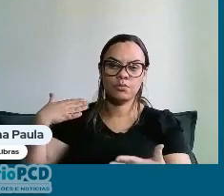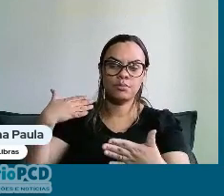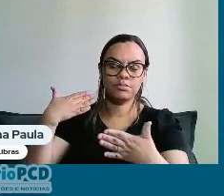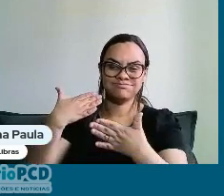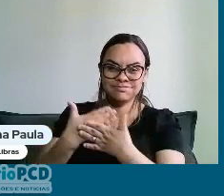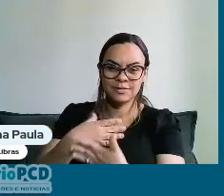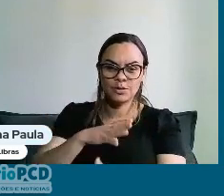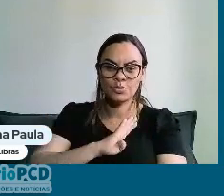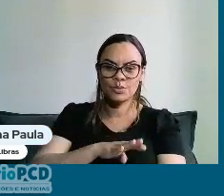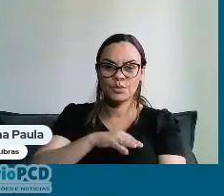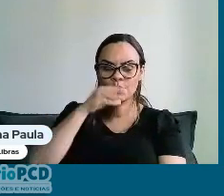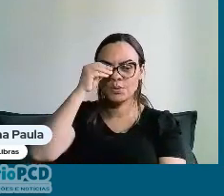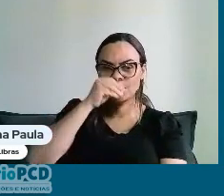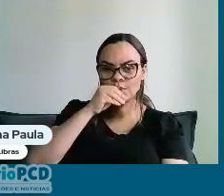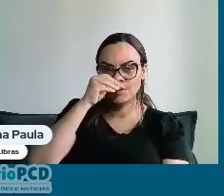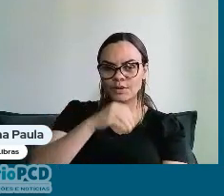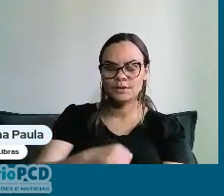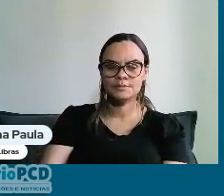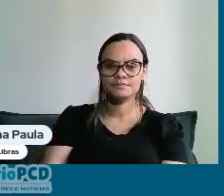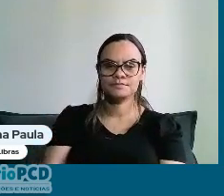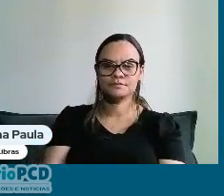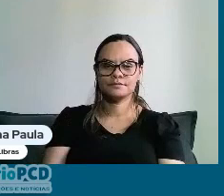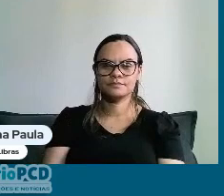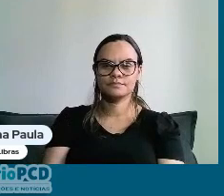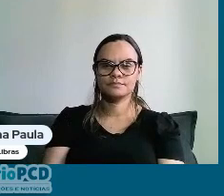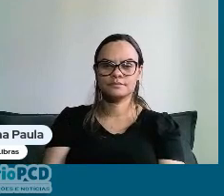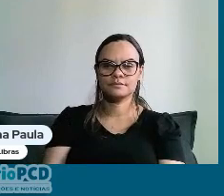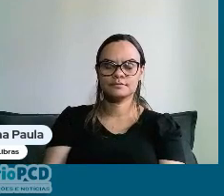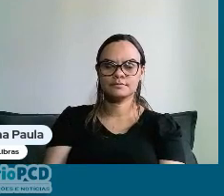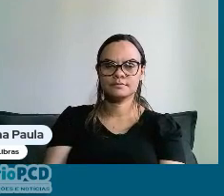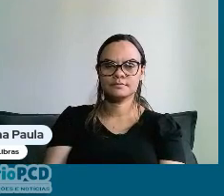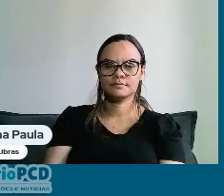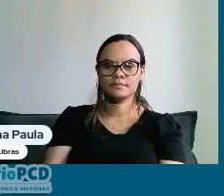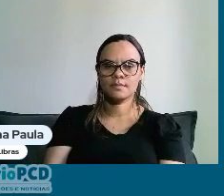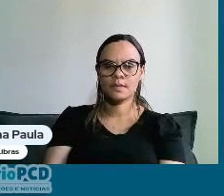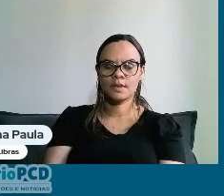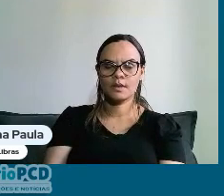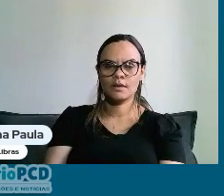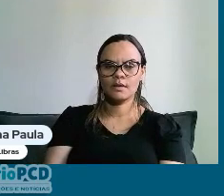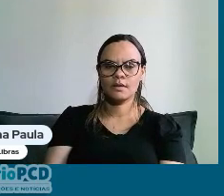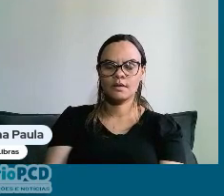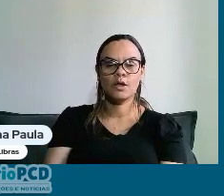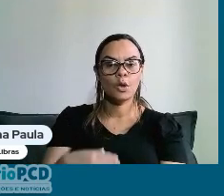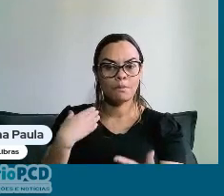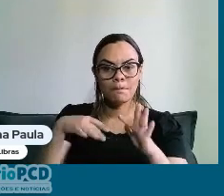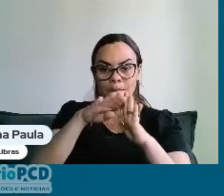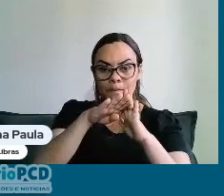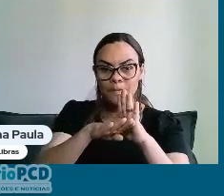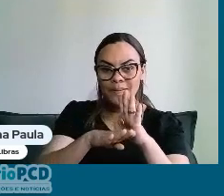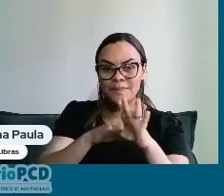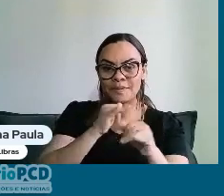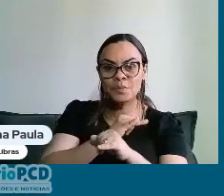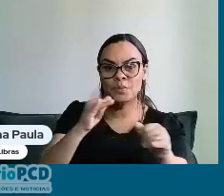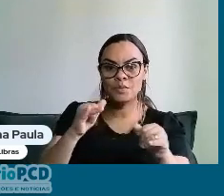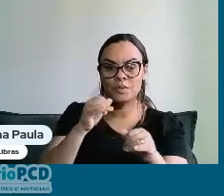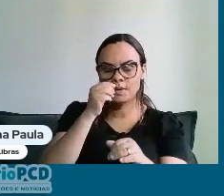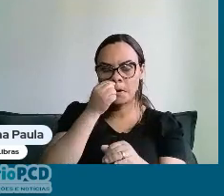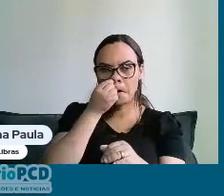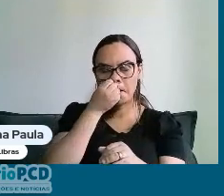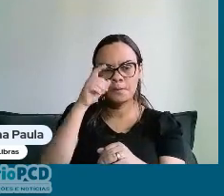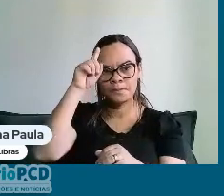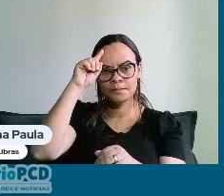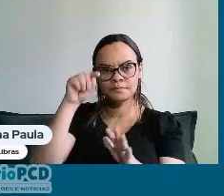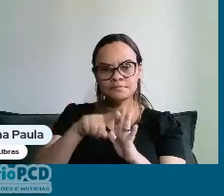consta, né? Pelos que a gente vem vendo dos boletins aí da unidade hospitalar que vem acompanhando ele, né? E pela evolução do quadro clínico